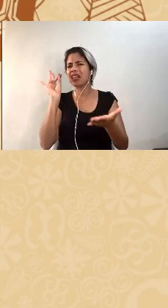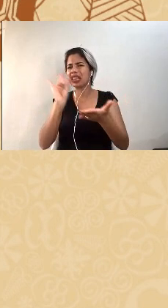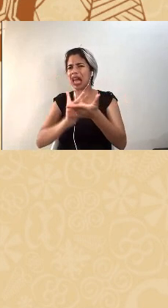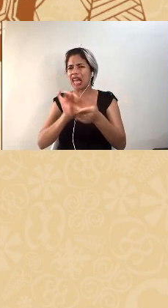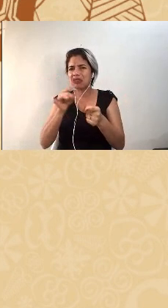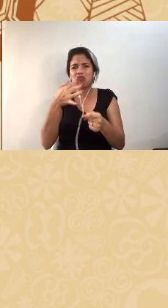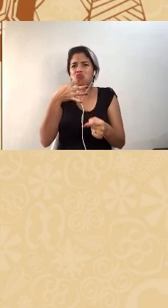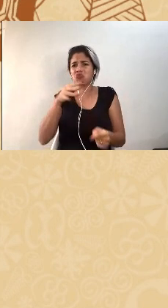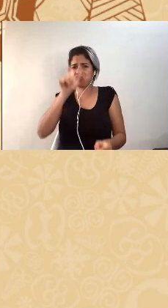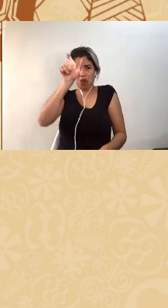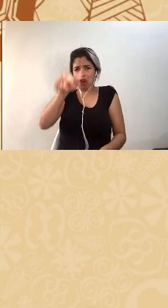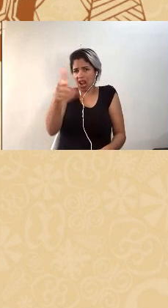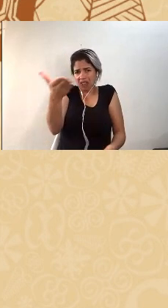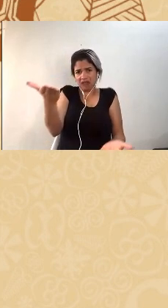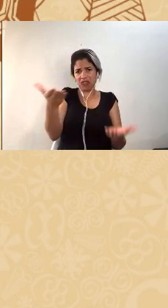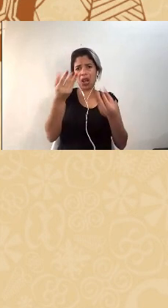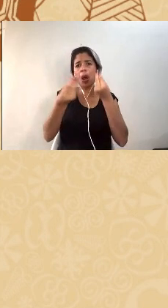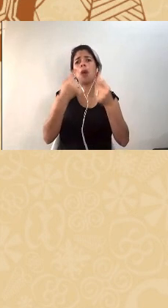isso.